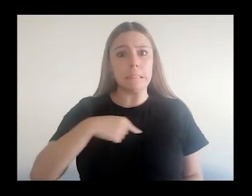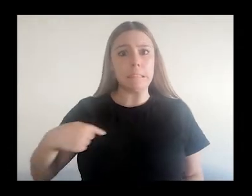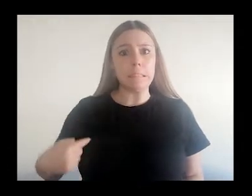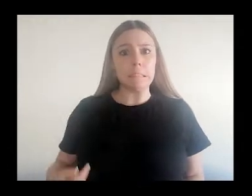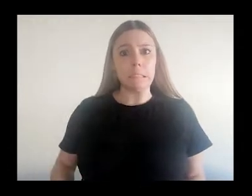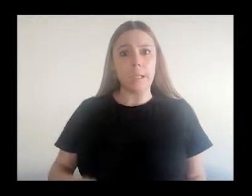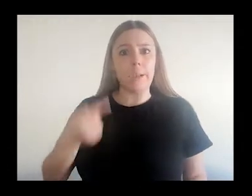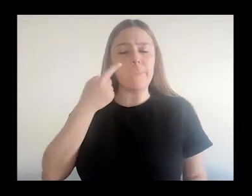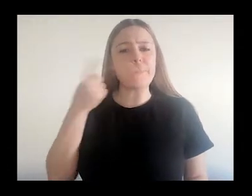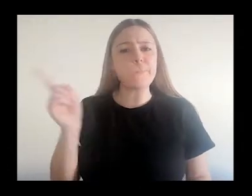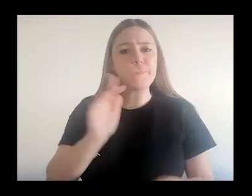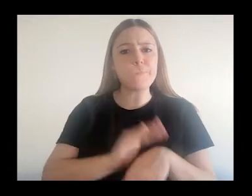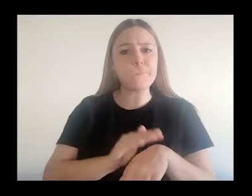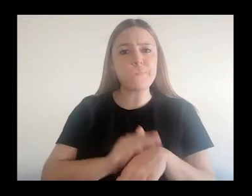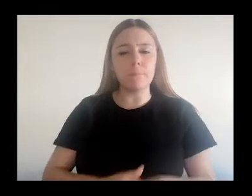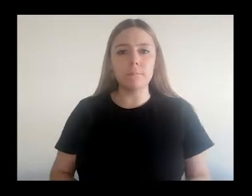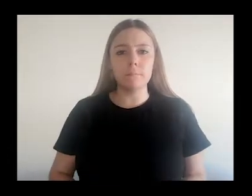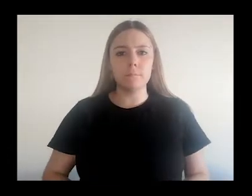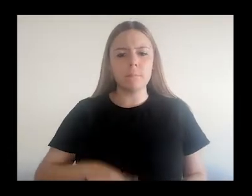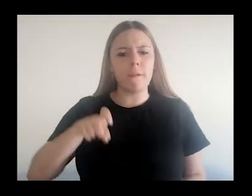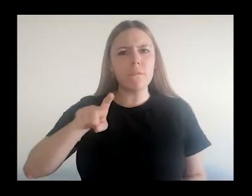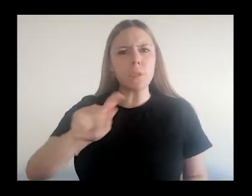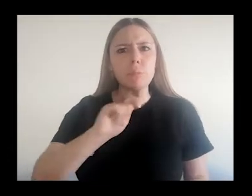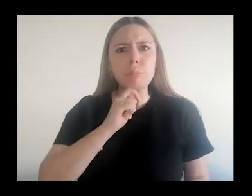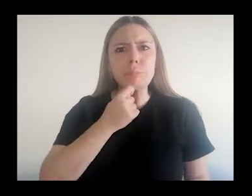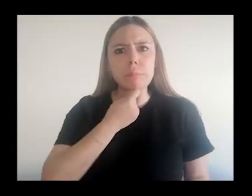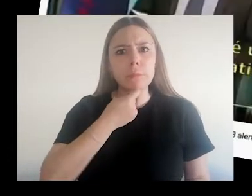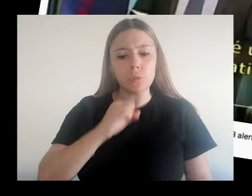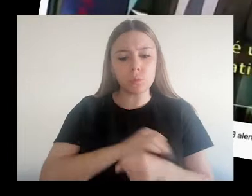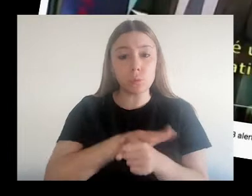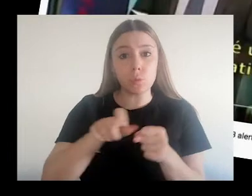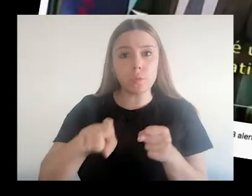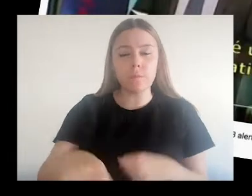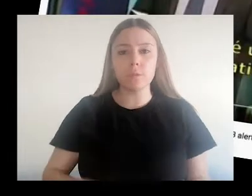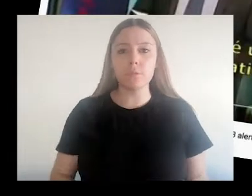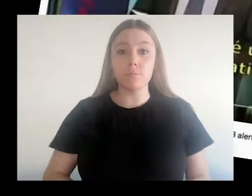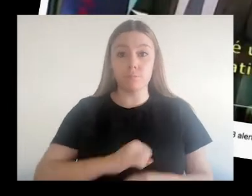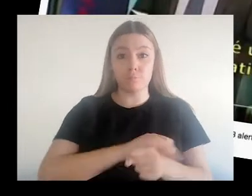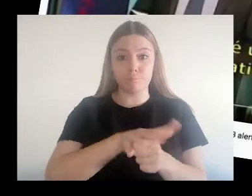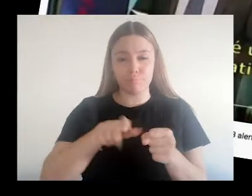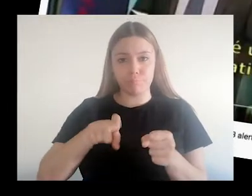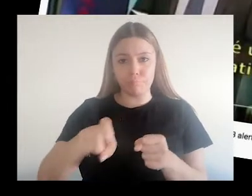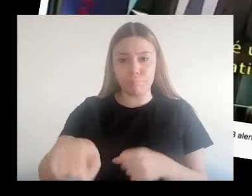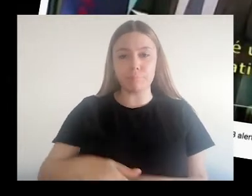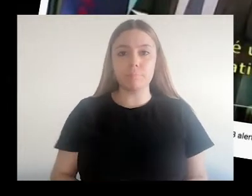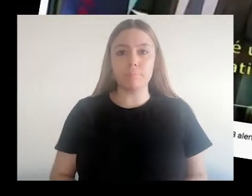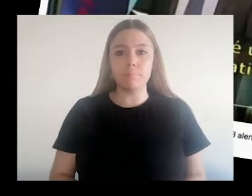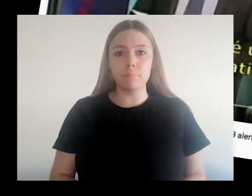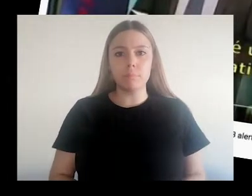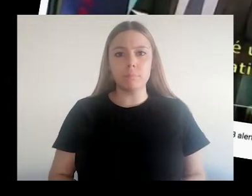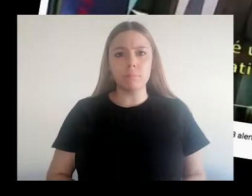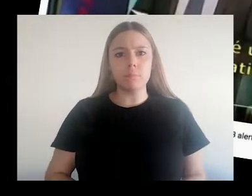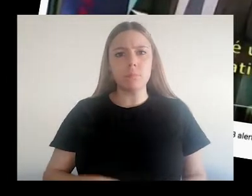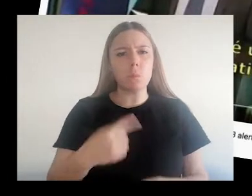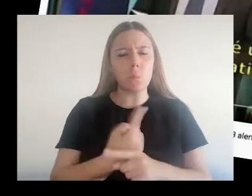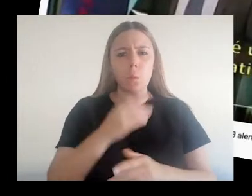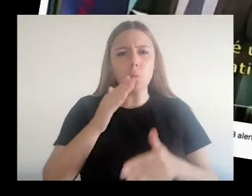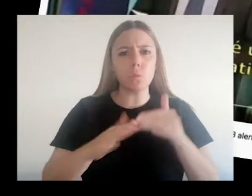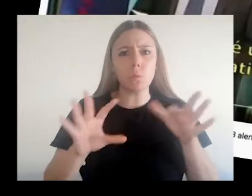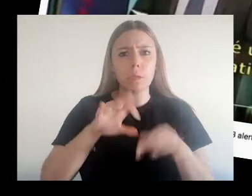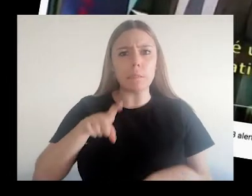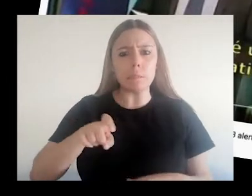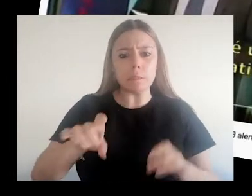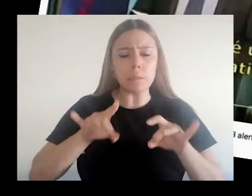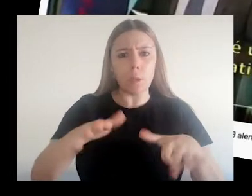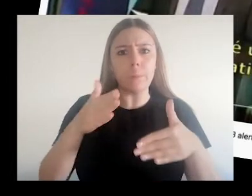China has identified the cause of the mysterious new virus. Coronavirus. Coronavirus. There are fears a rapidly spreading